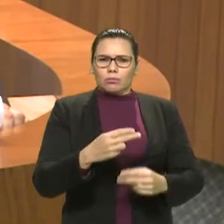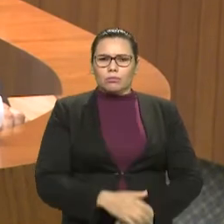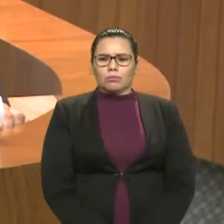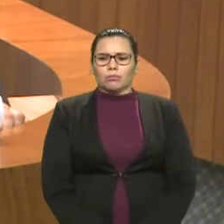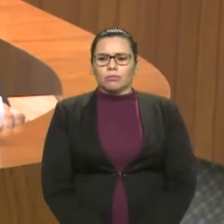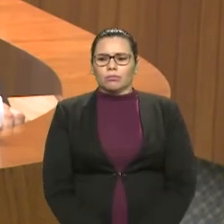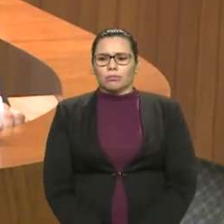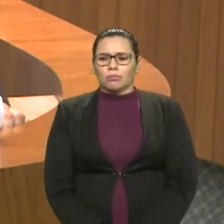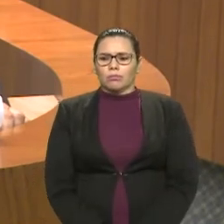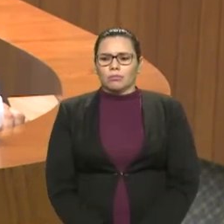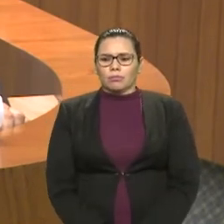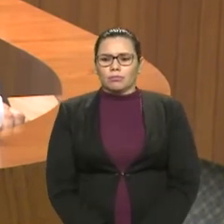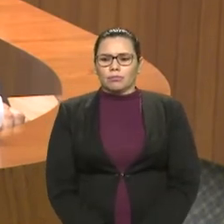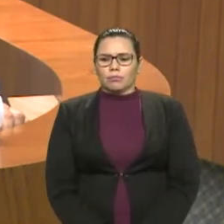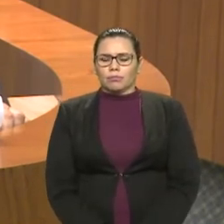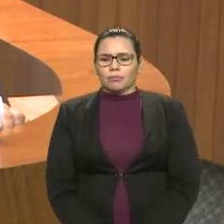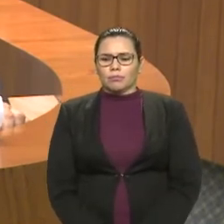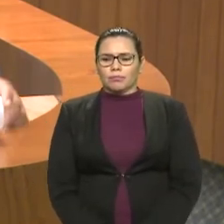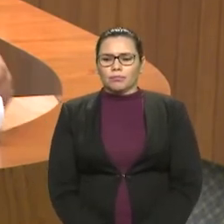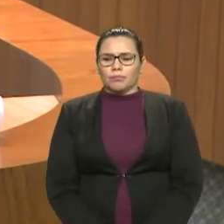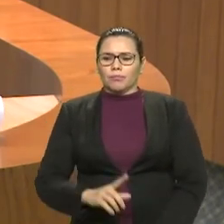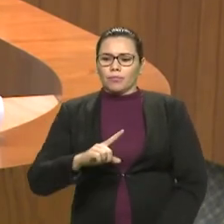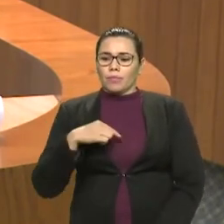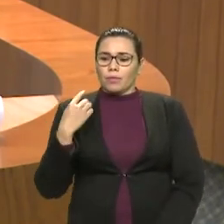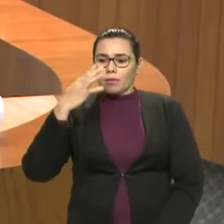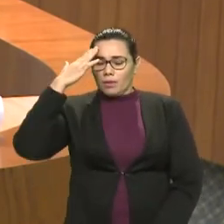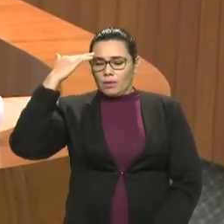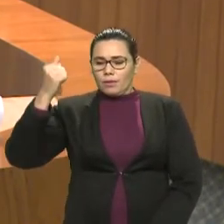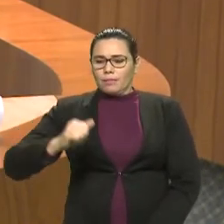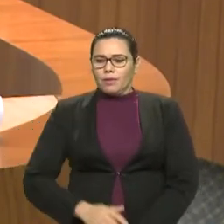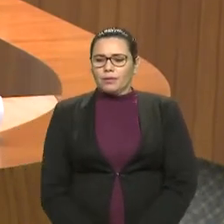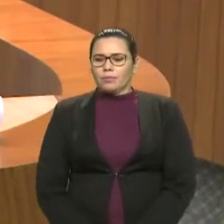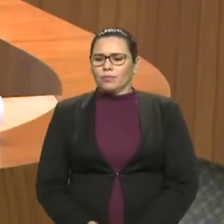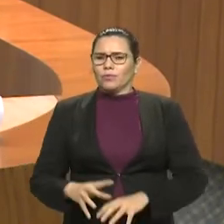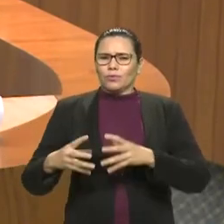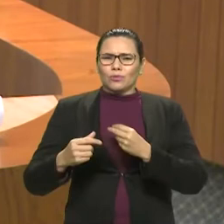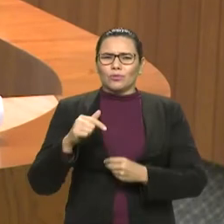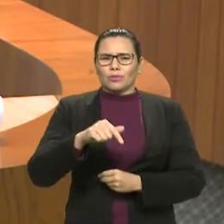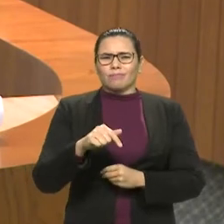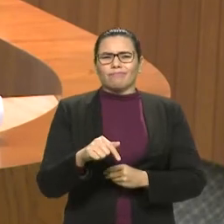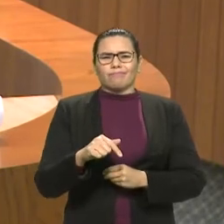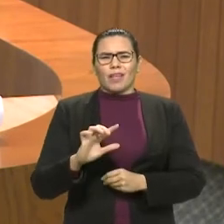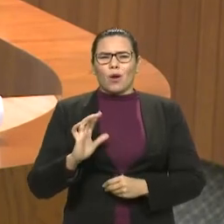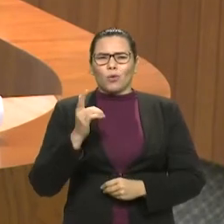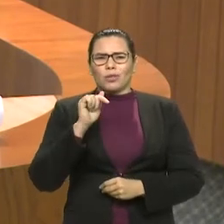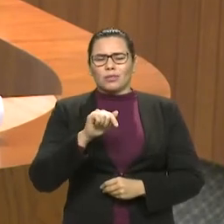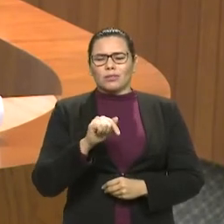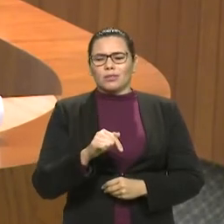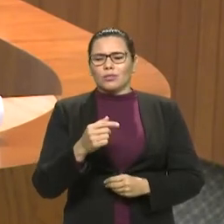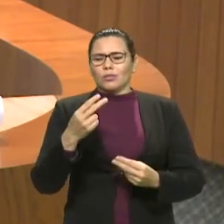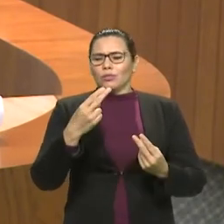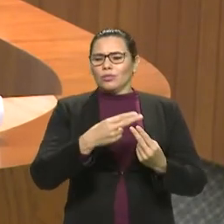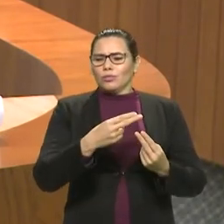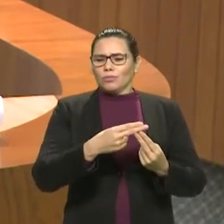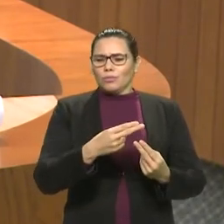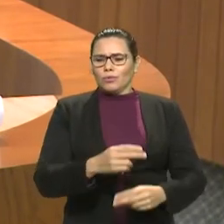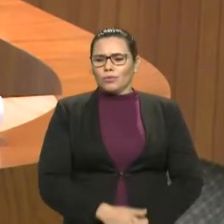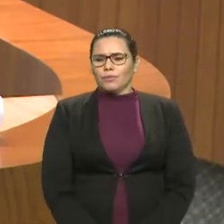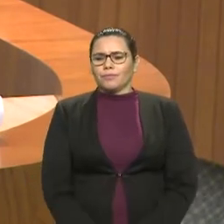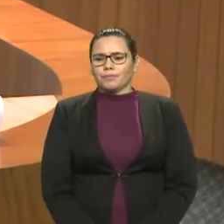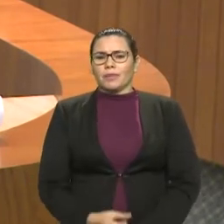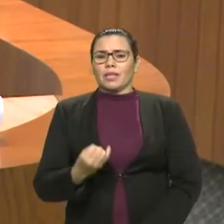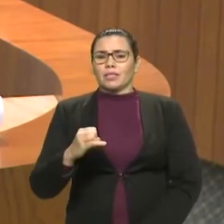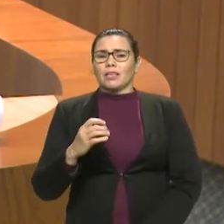precisa porque nós sabemos do de tudo que vem acontecendo na cidade de Timon e sabemos que para se